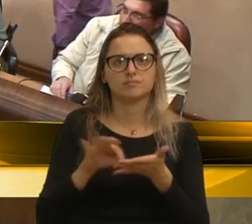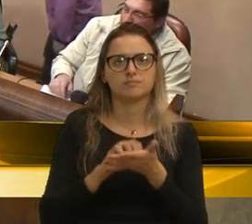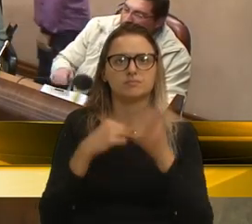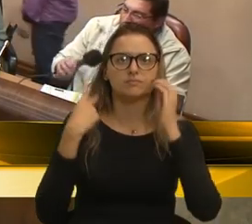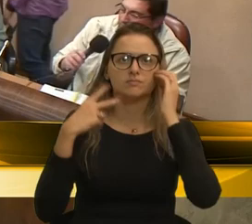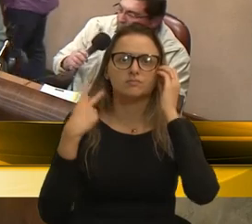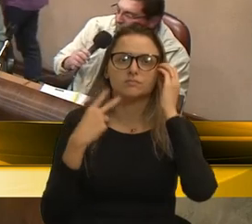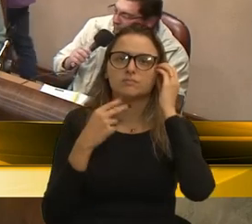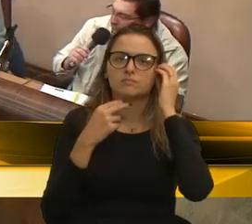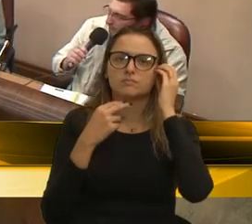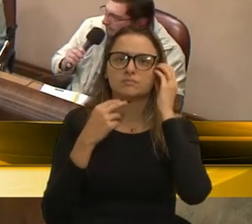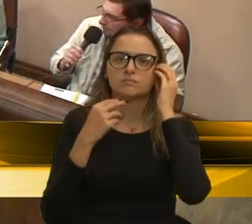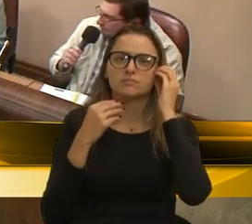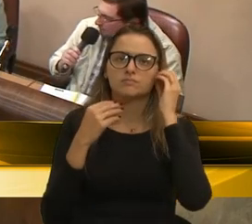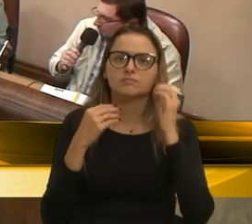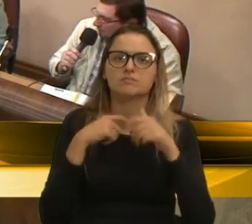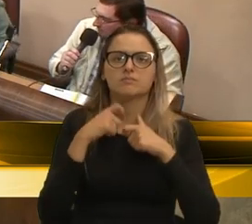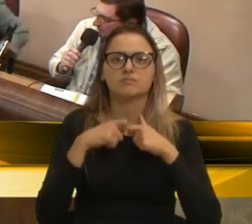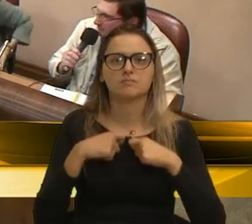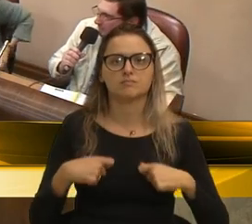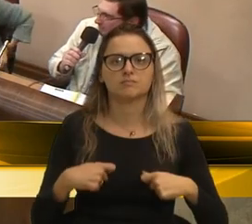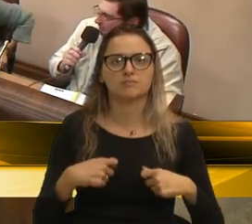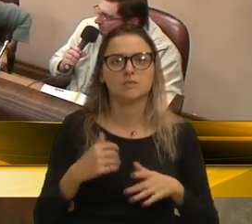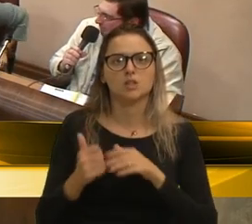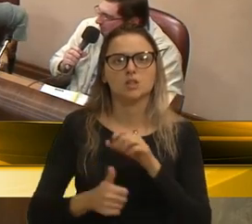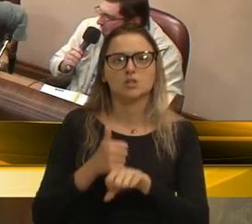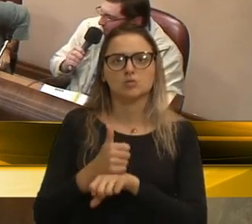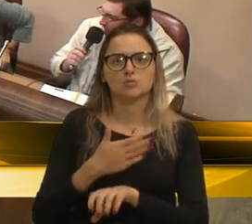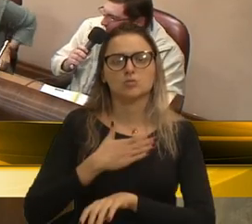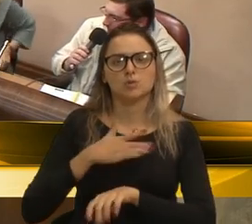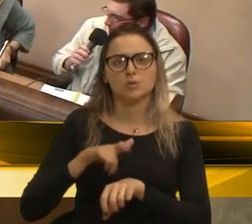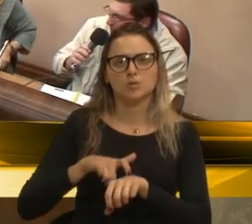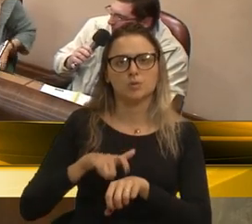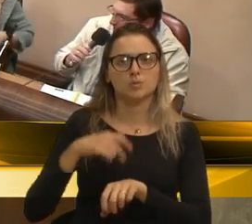vereador Ricardo Danilos. Senhor presidente, cedo meu espaço, vereador Rafael Bueno.